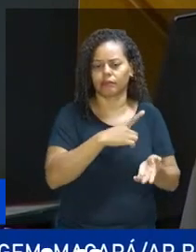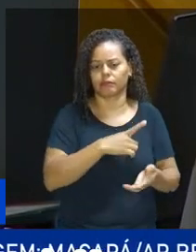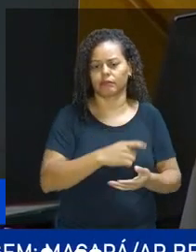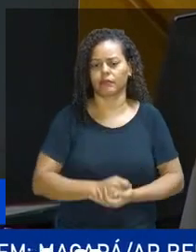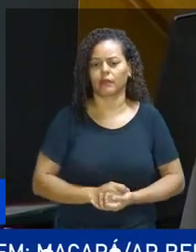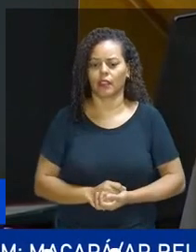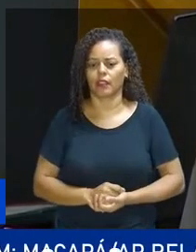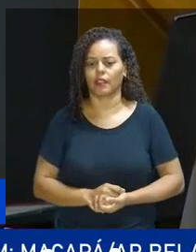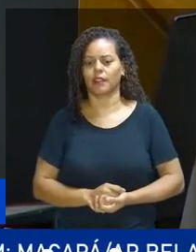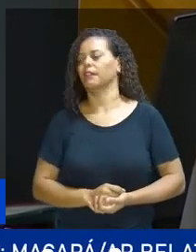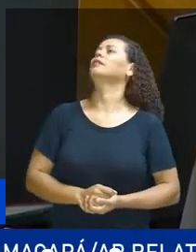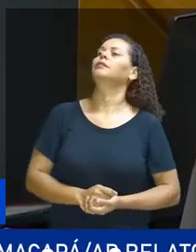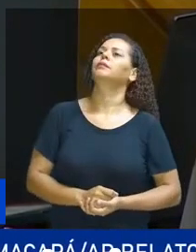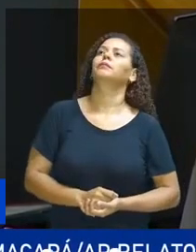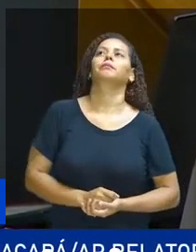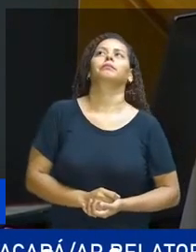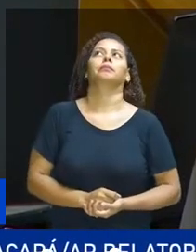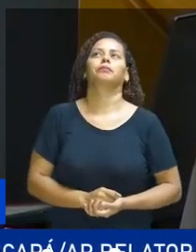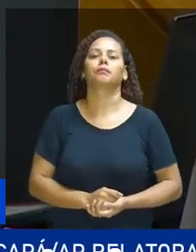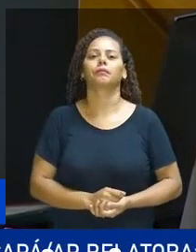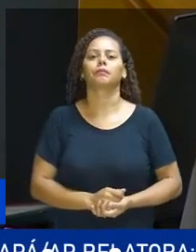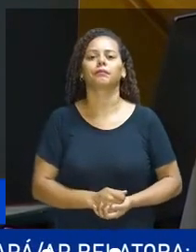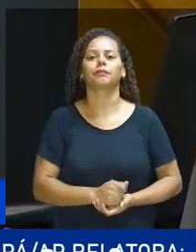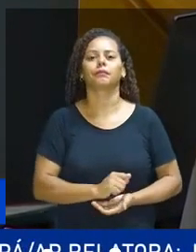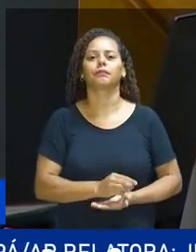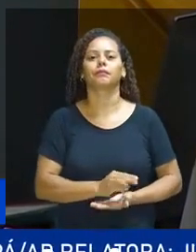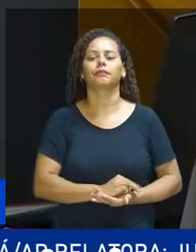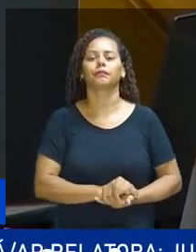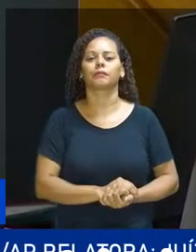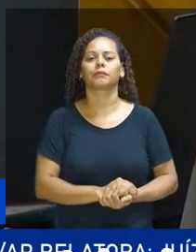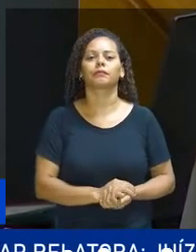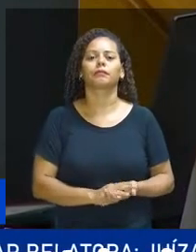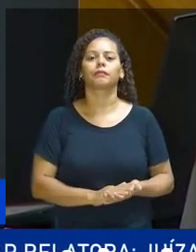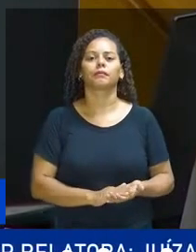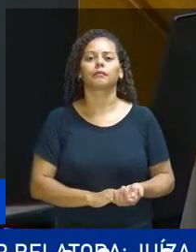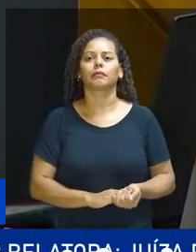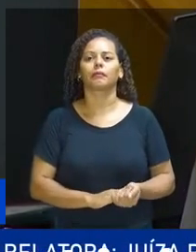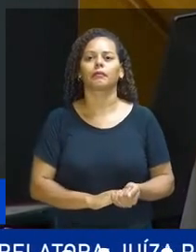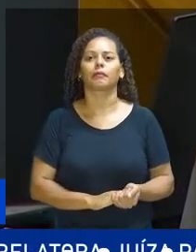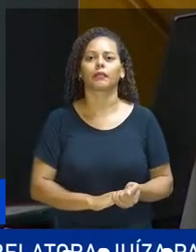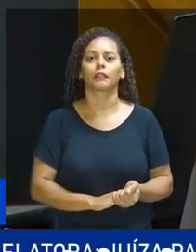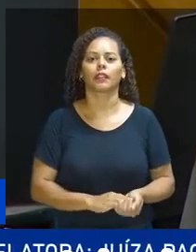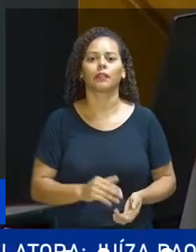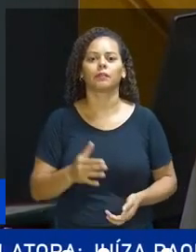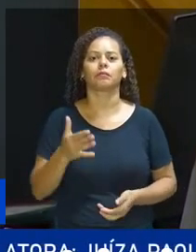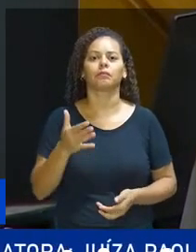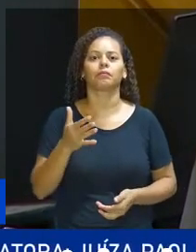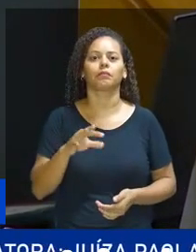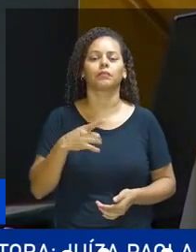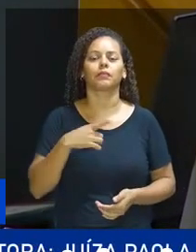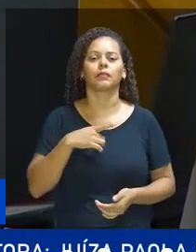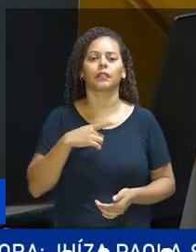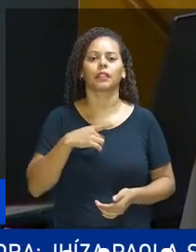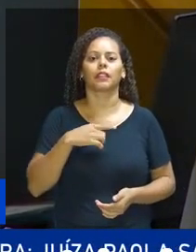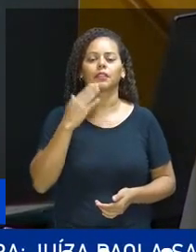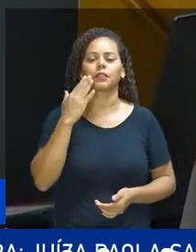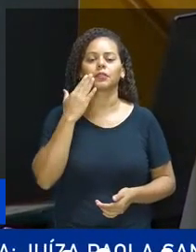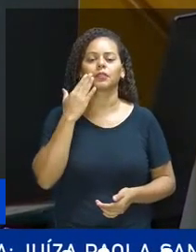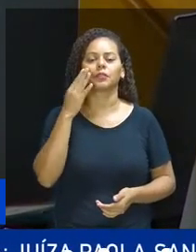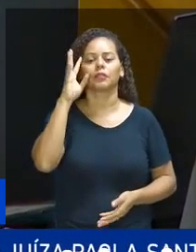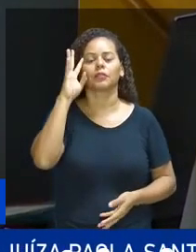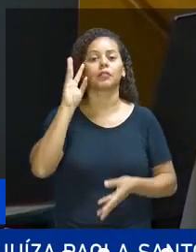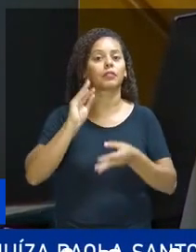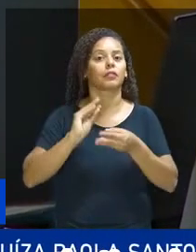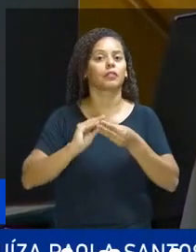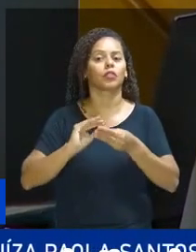Alexandre de Moraes, publicado em 2022. Demais disso, como oportunamente consignado no parecer conclusivo, todos